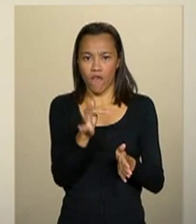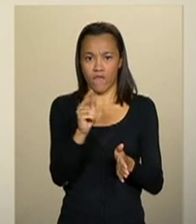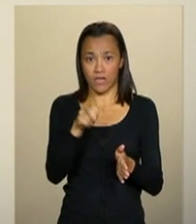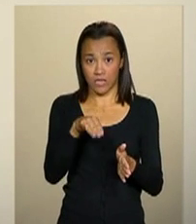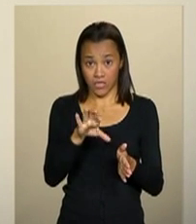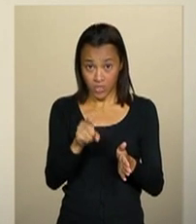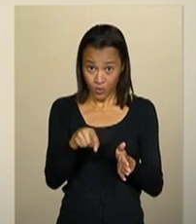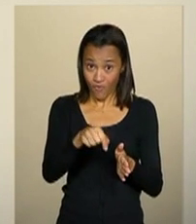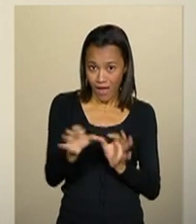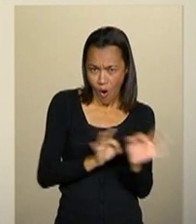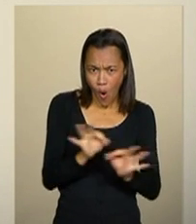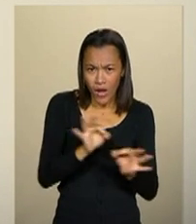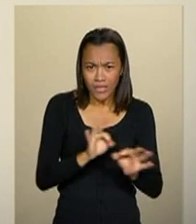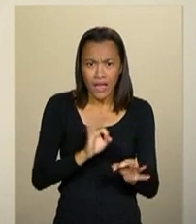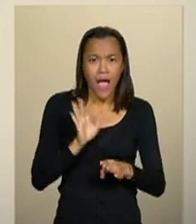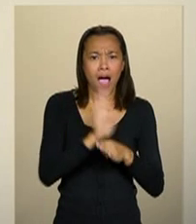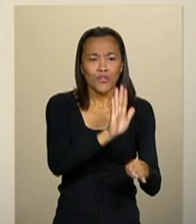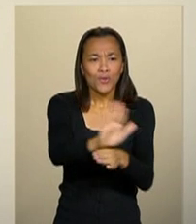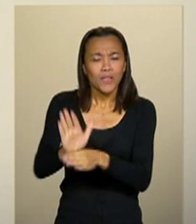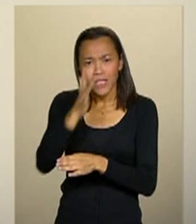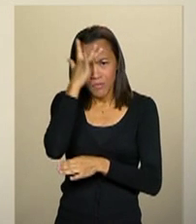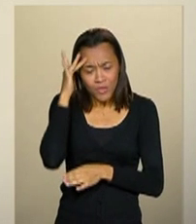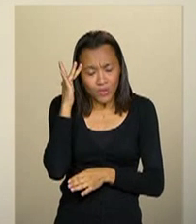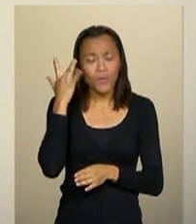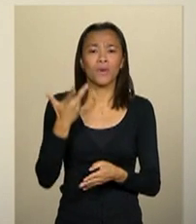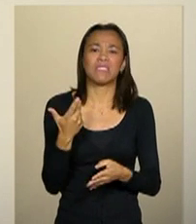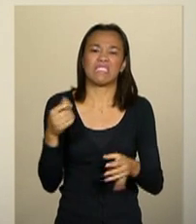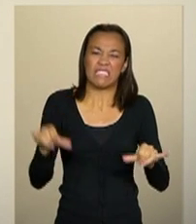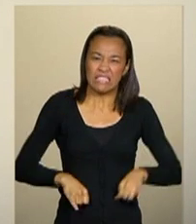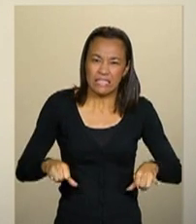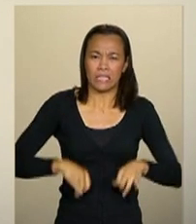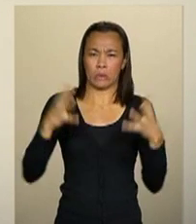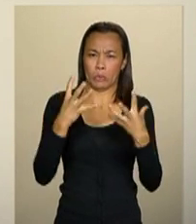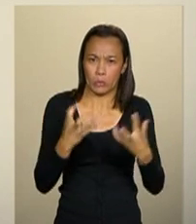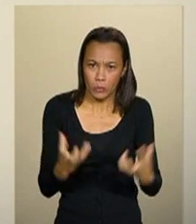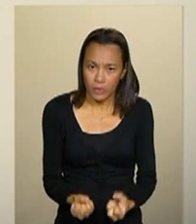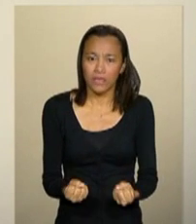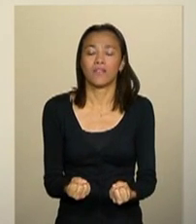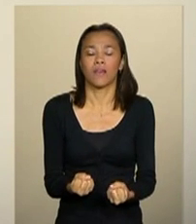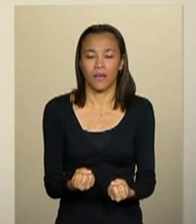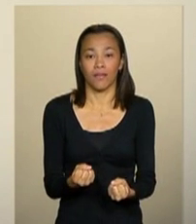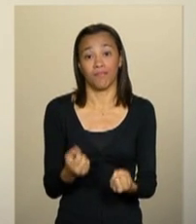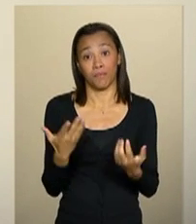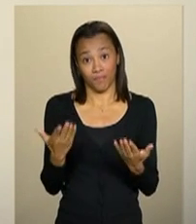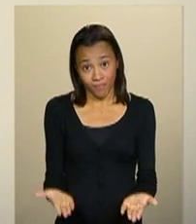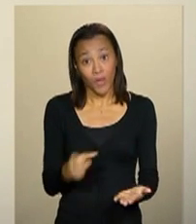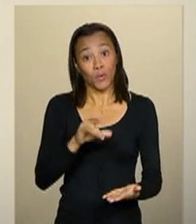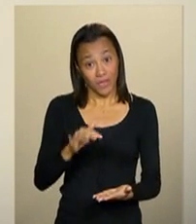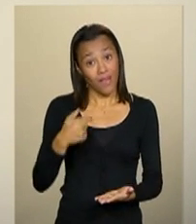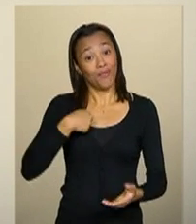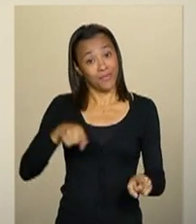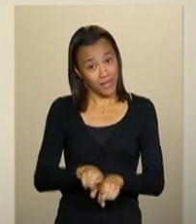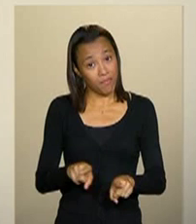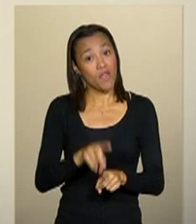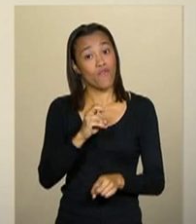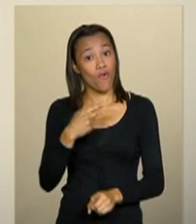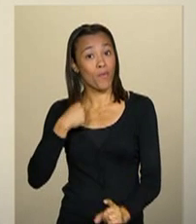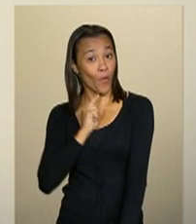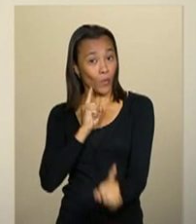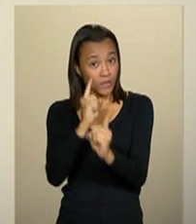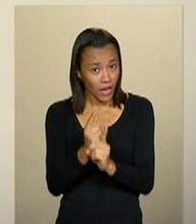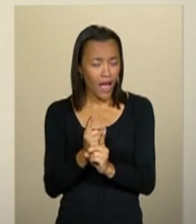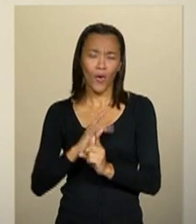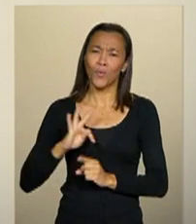prepara o semiárido para enfrentar em melhores condições as próximas estiagens Luciano Eu também vou me encontrar